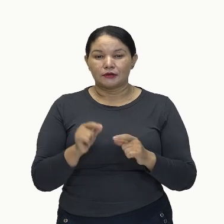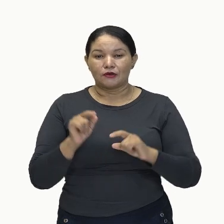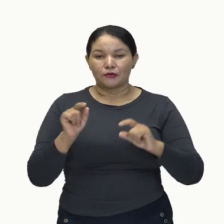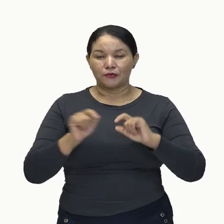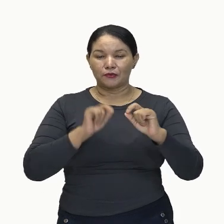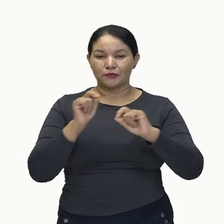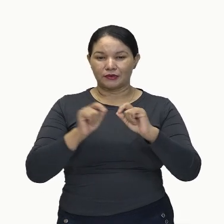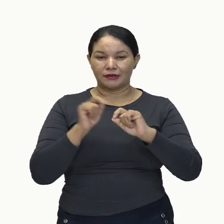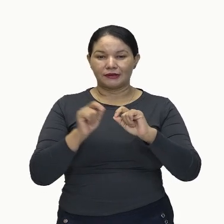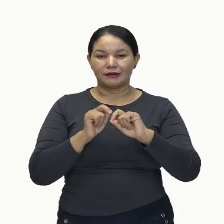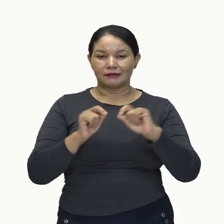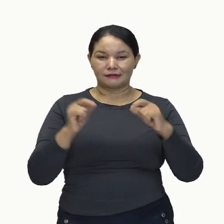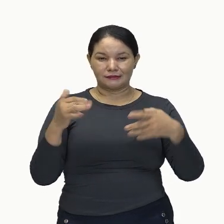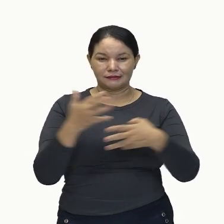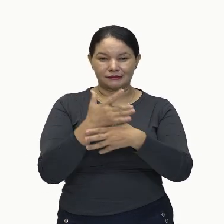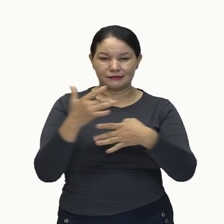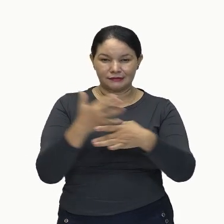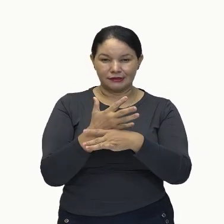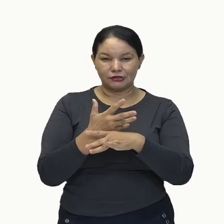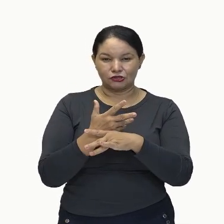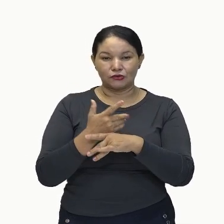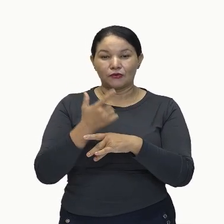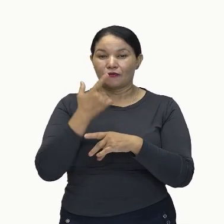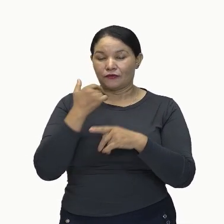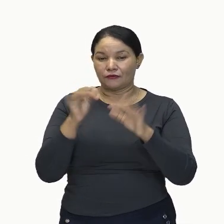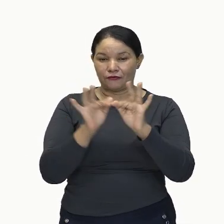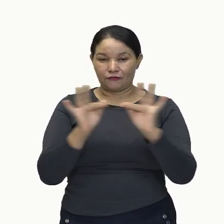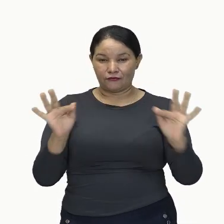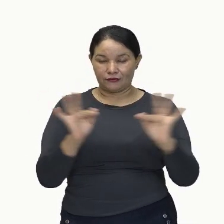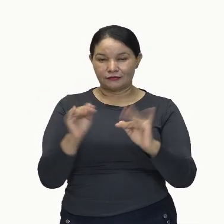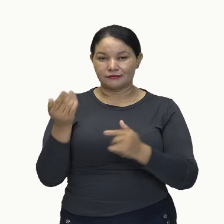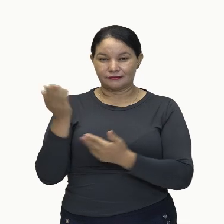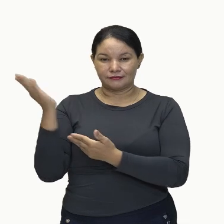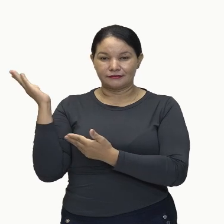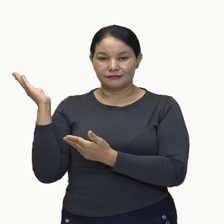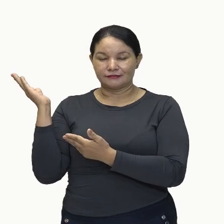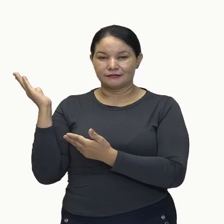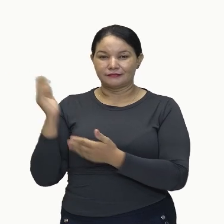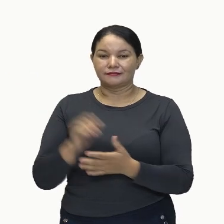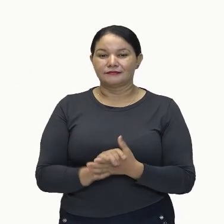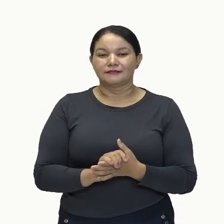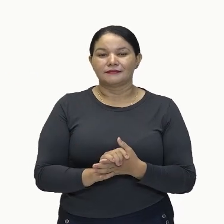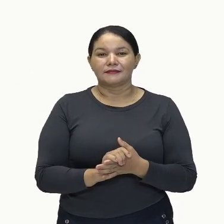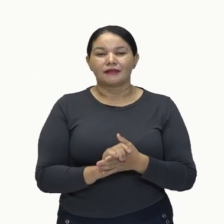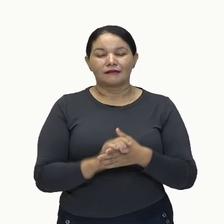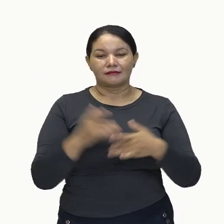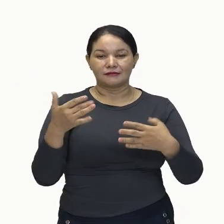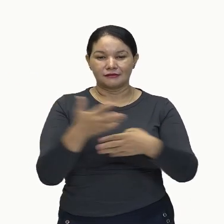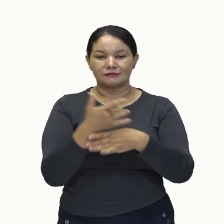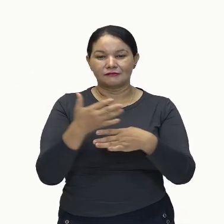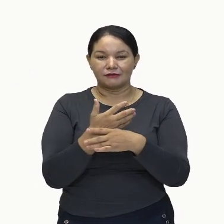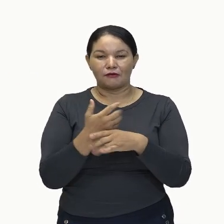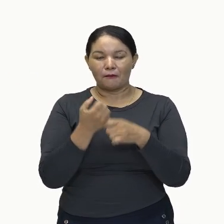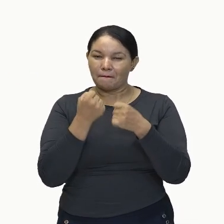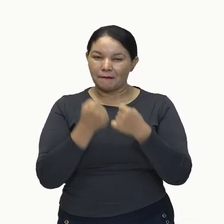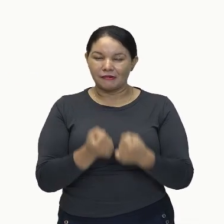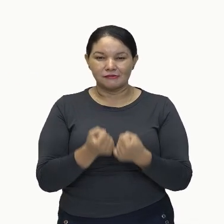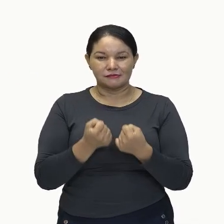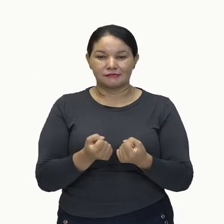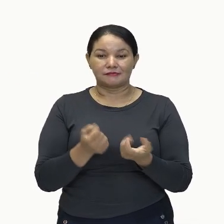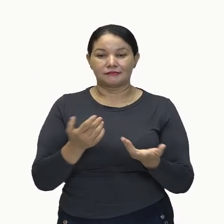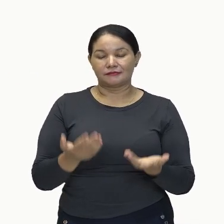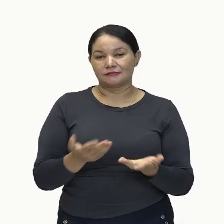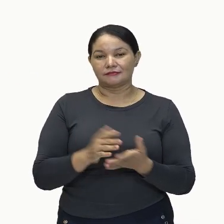A cidade se movia pesada, lerda. Observem a ideia aí, pesada,